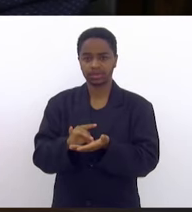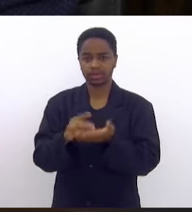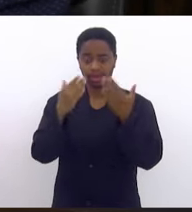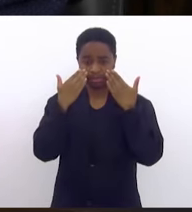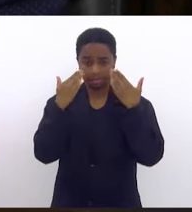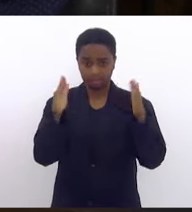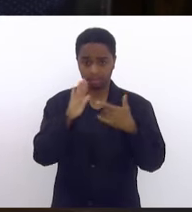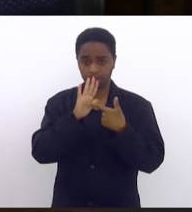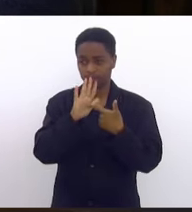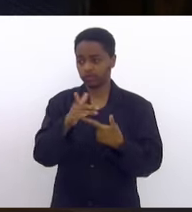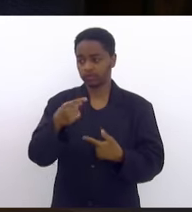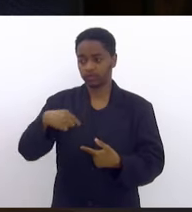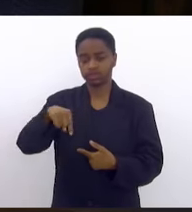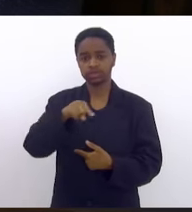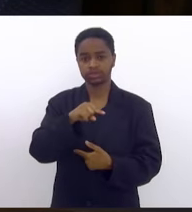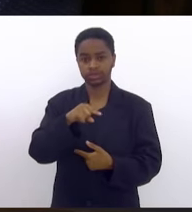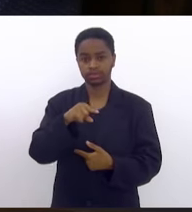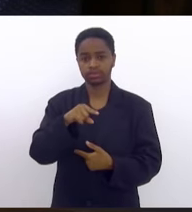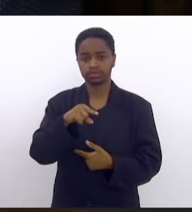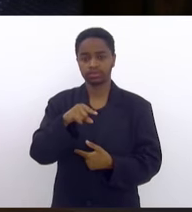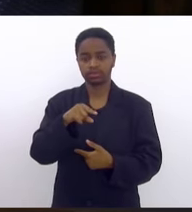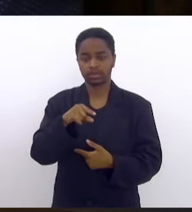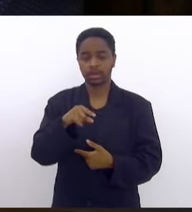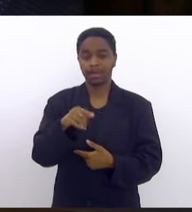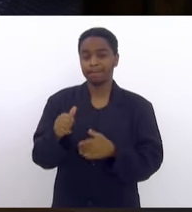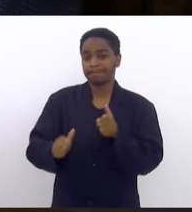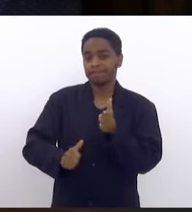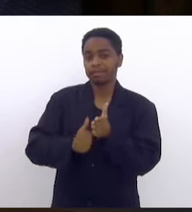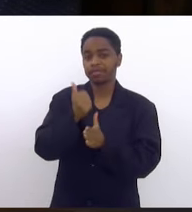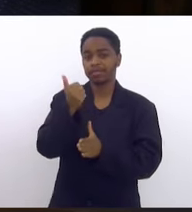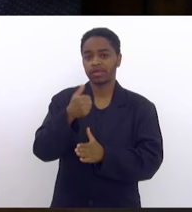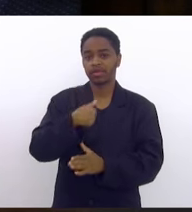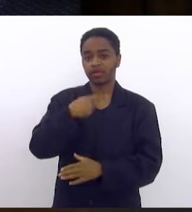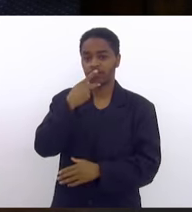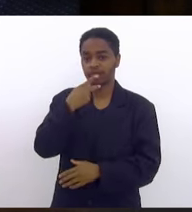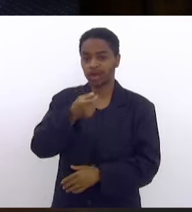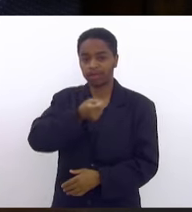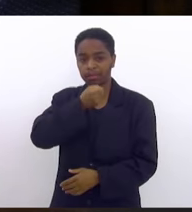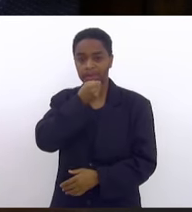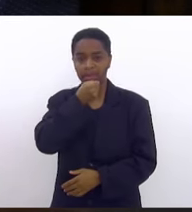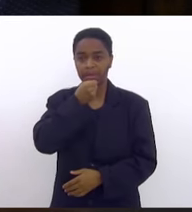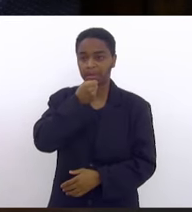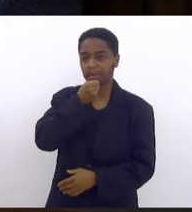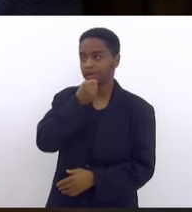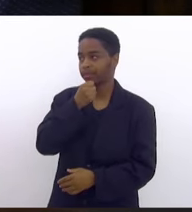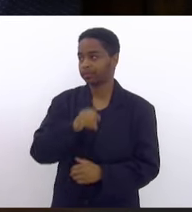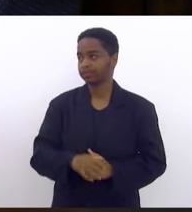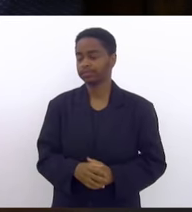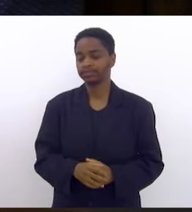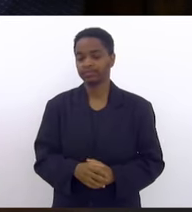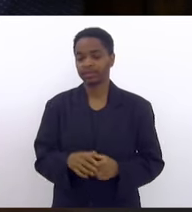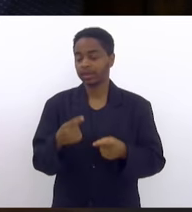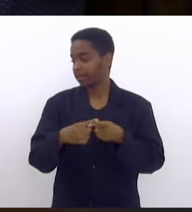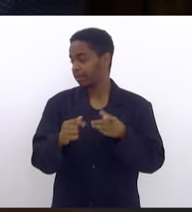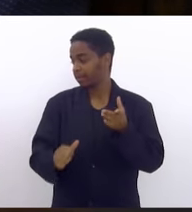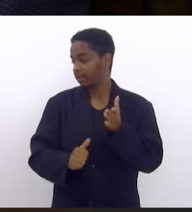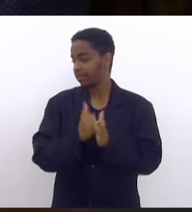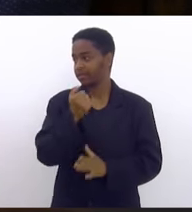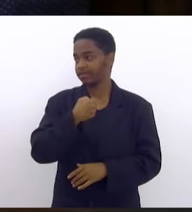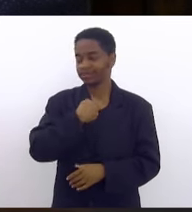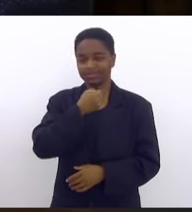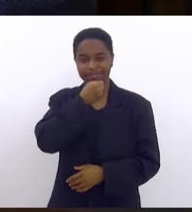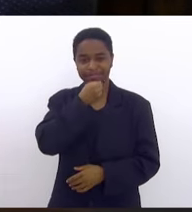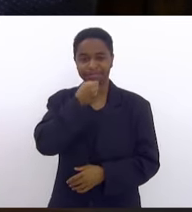público desse tão seleto, é a primeira vez que eu falo no microfone. É a primeira vez, eu estou acostumado a falar